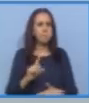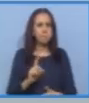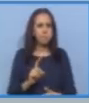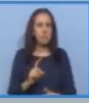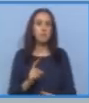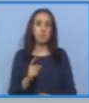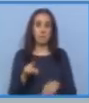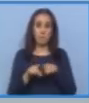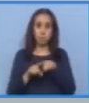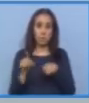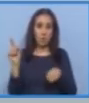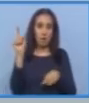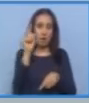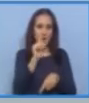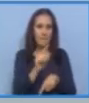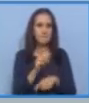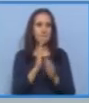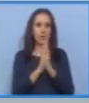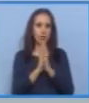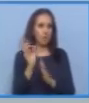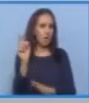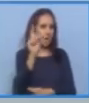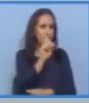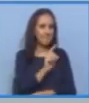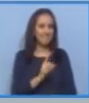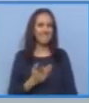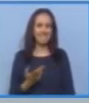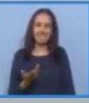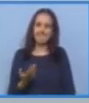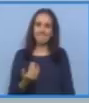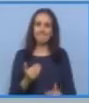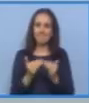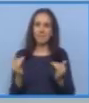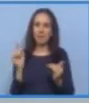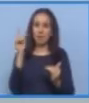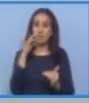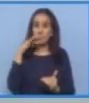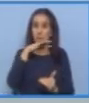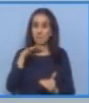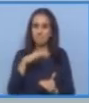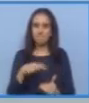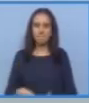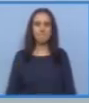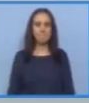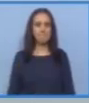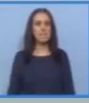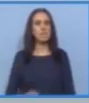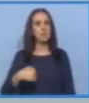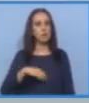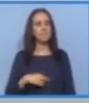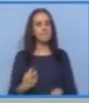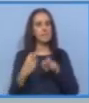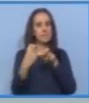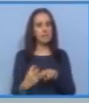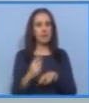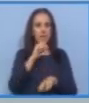vê-se isso a nível político, vê-se isso a nível religioso, né? Vê-se isso a muitos níveis, familiar. Sermos capazes de nos